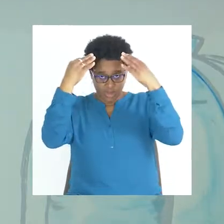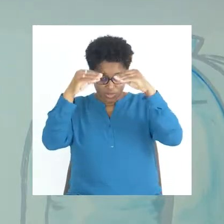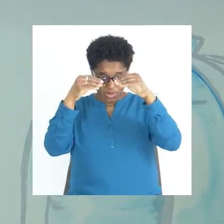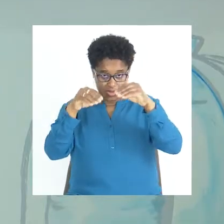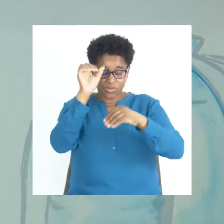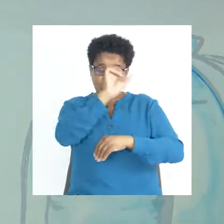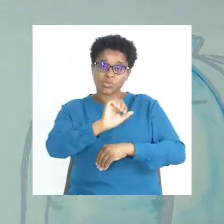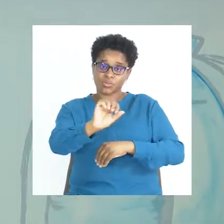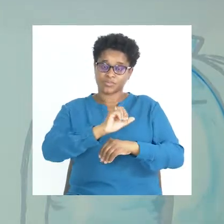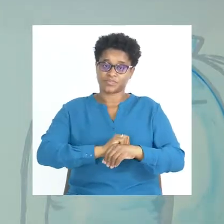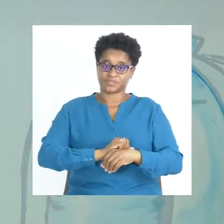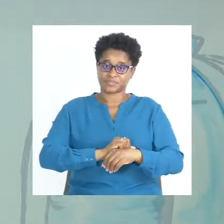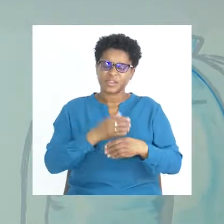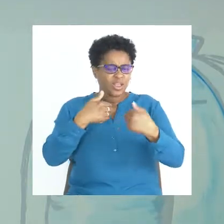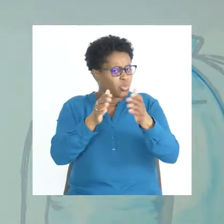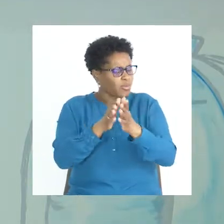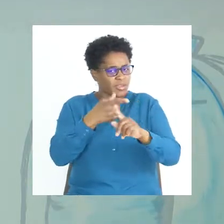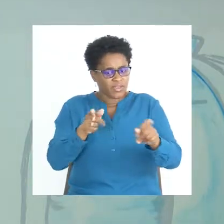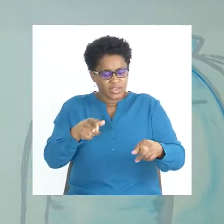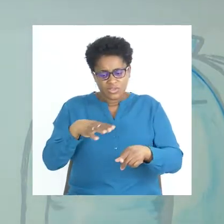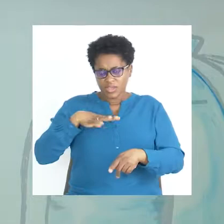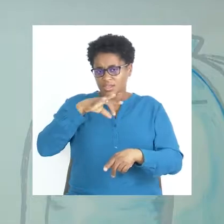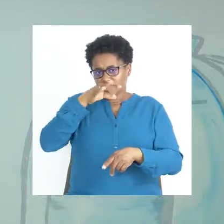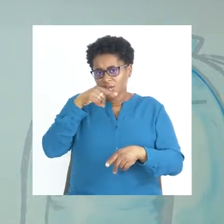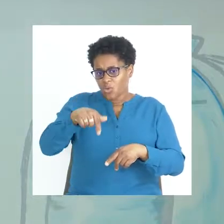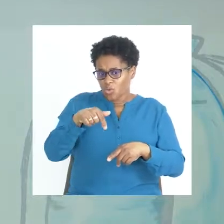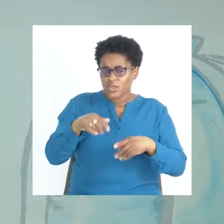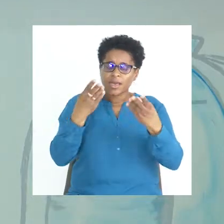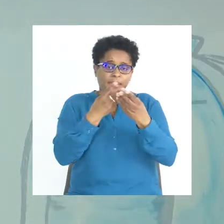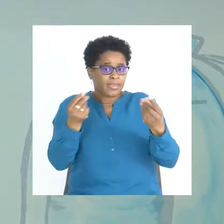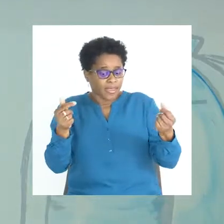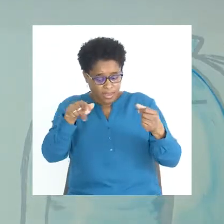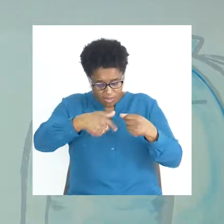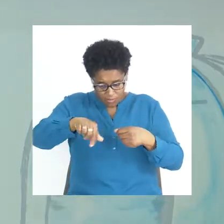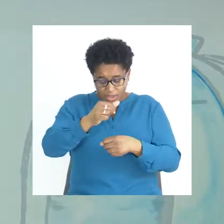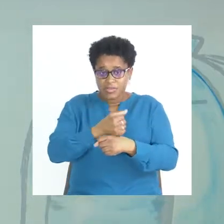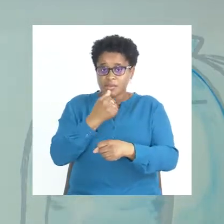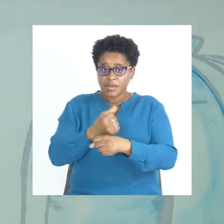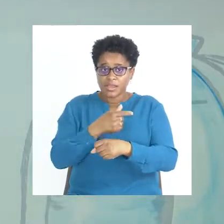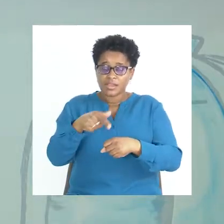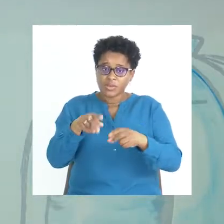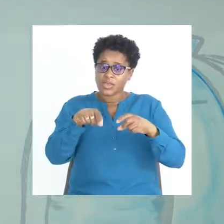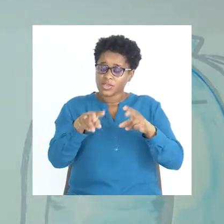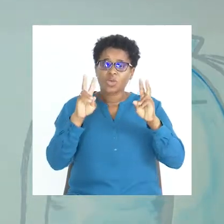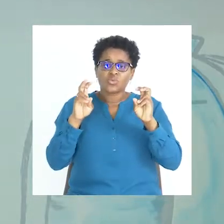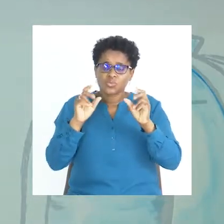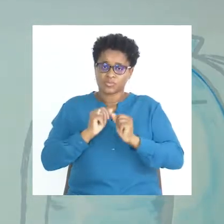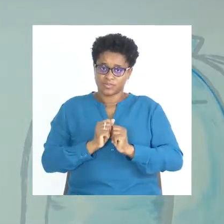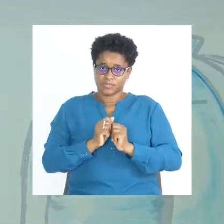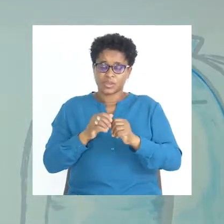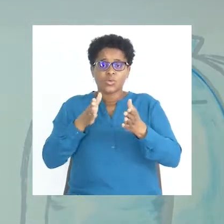educação. Totalmente diferente. Isso quer dizer que hoje o conteúdo que nós vamos trabalhar tem a ver com esse